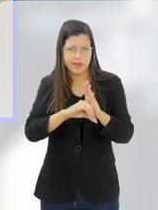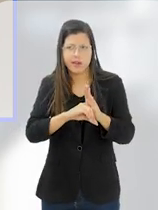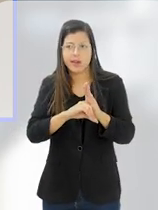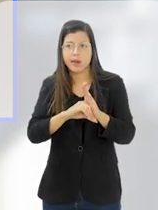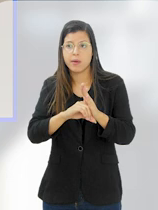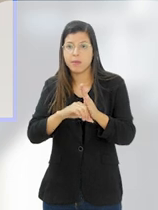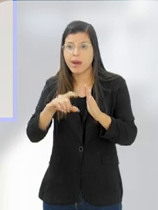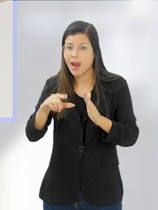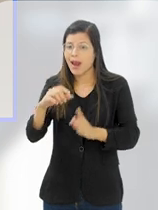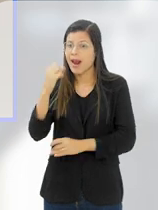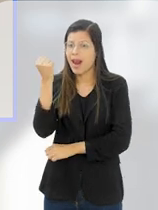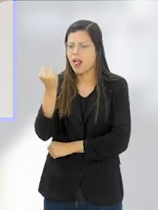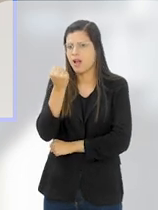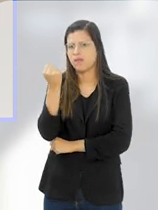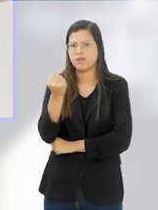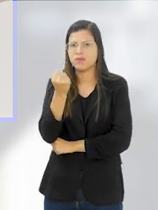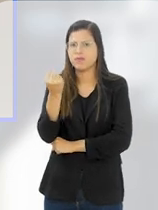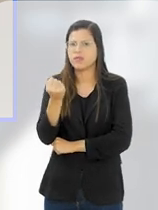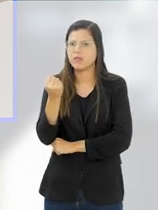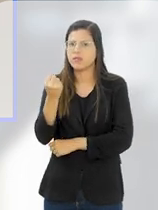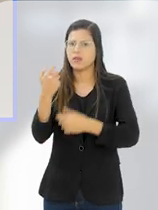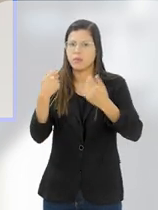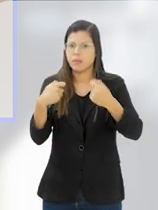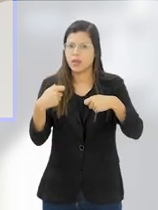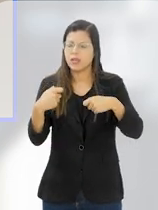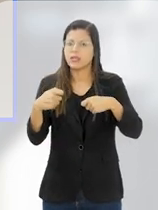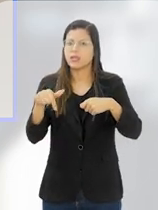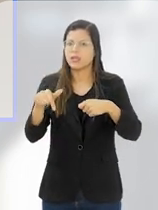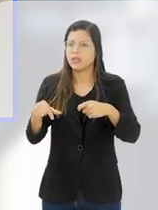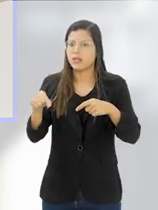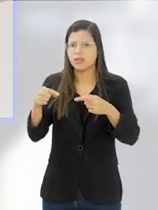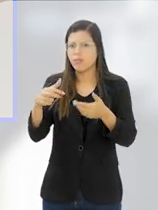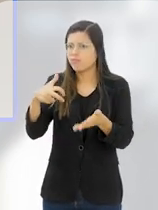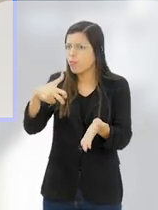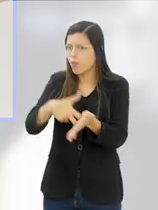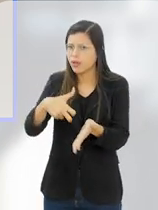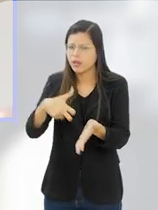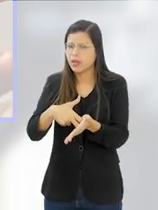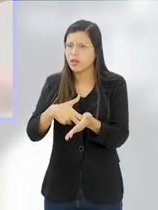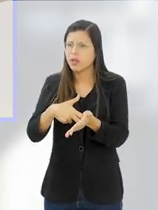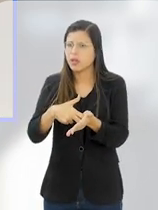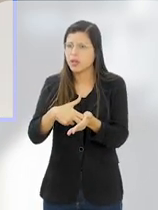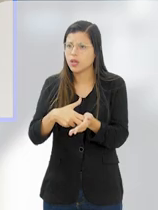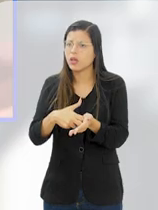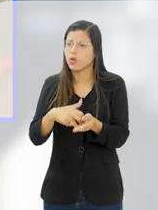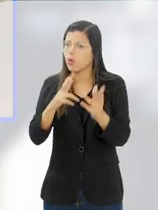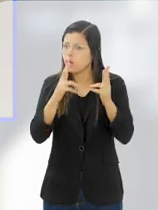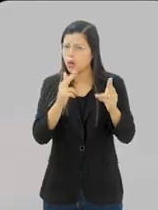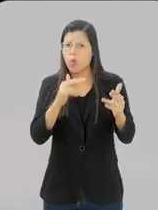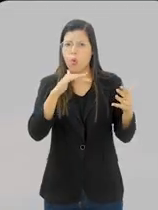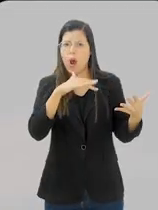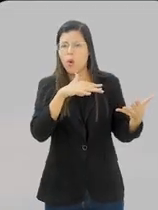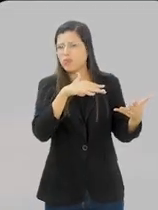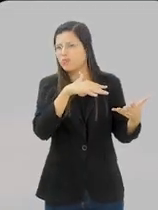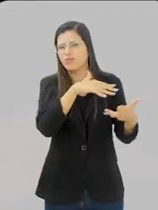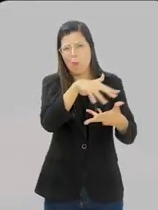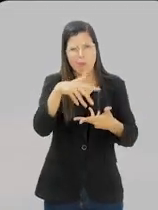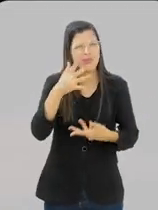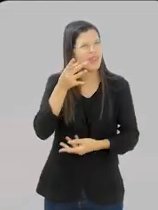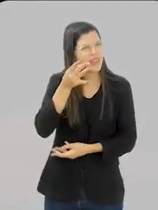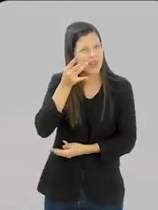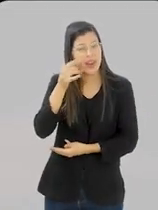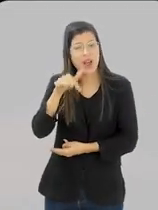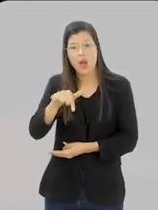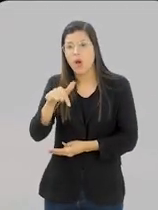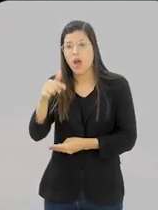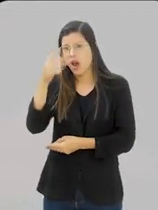possível, isto é gravíssimo. Isso tem que ser coibido. Da mesma forma que esses crimes são coibidos no mundo real, da mesma forma que uma criança